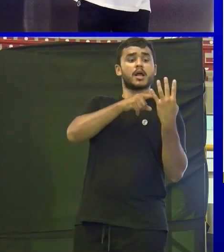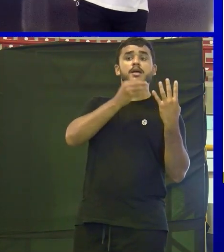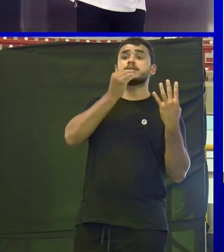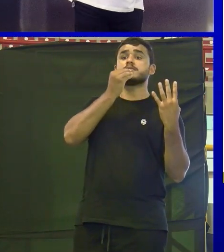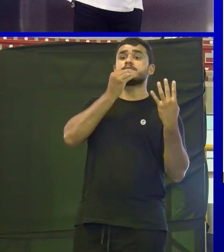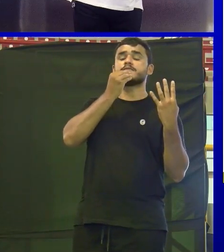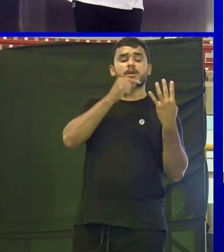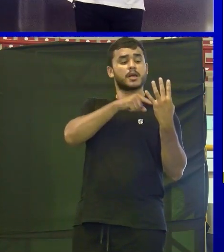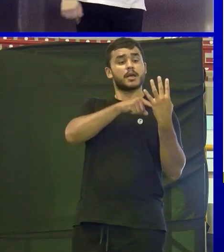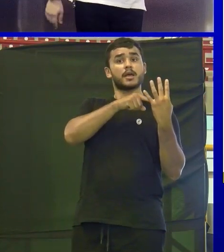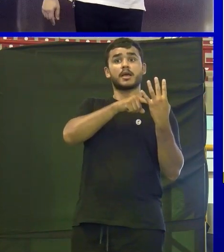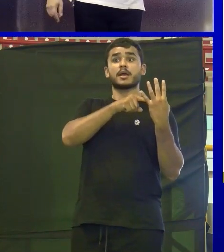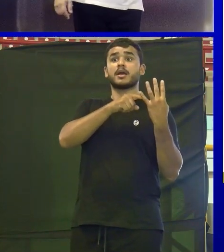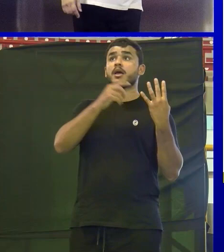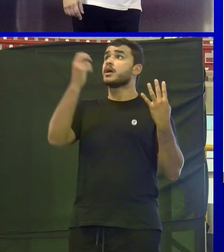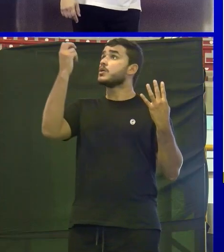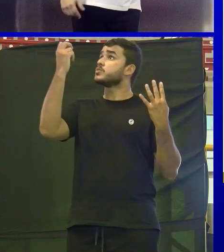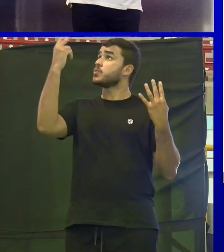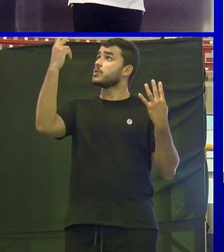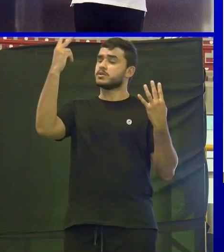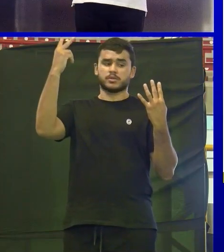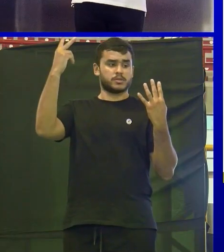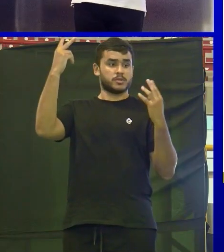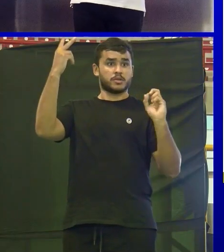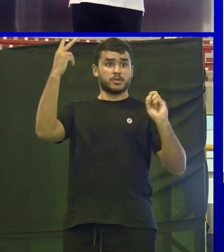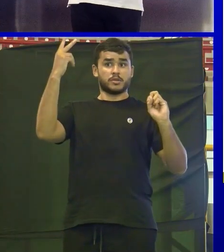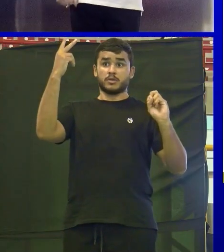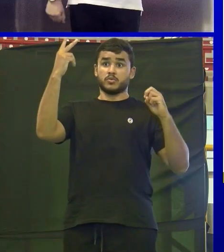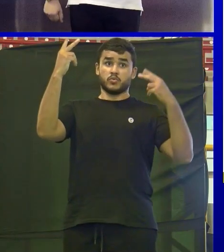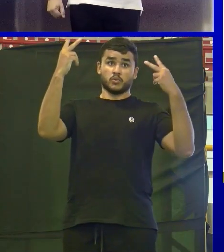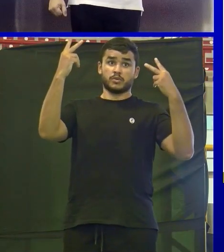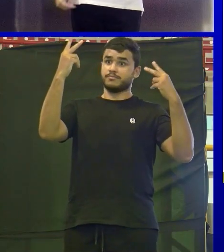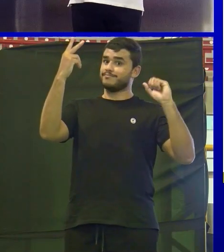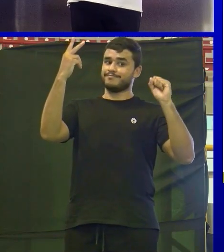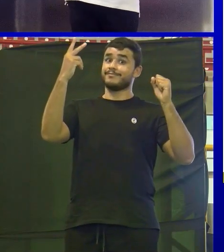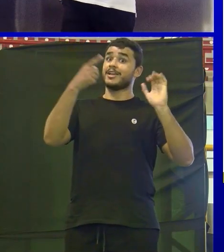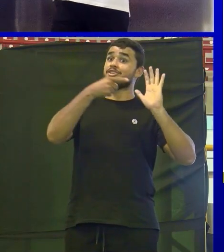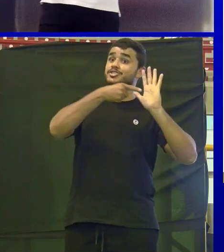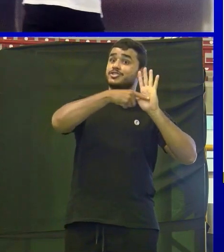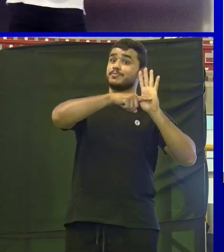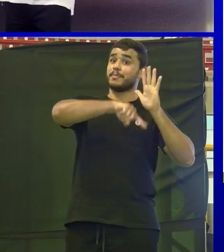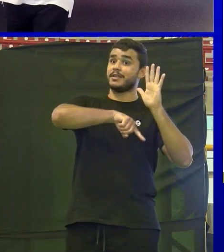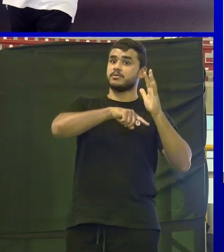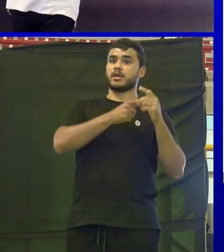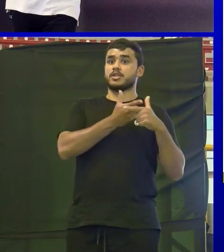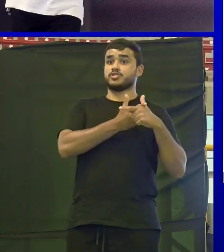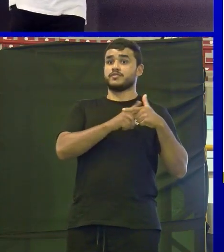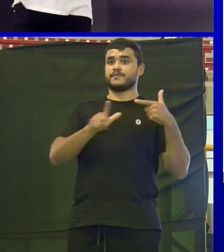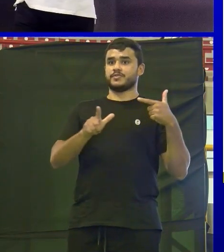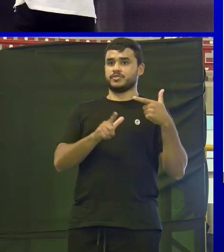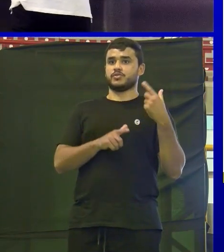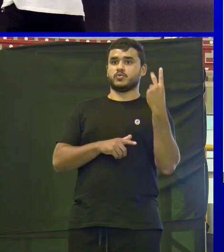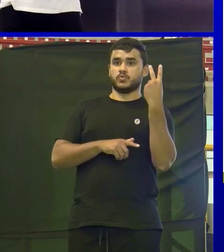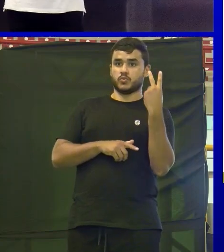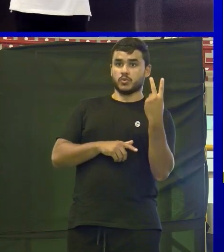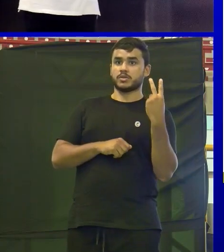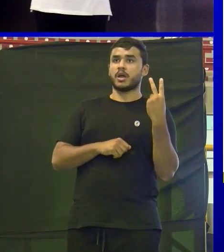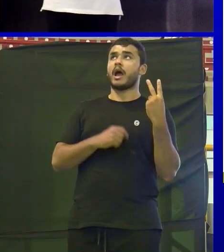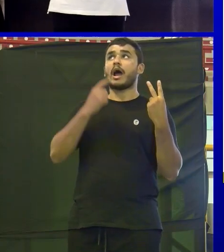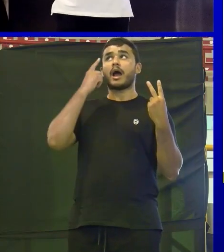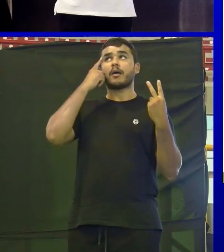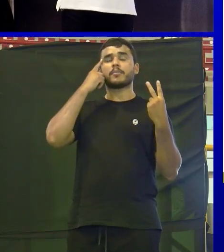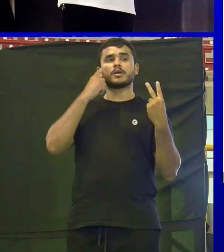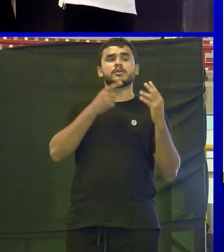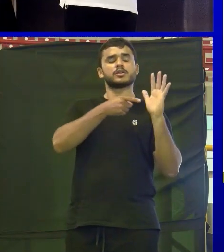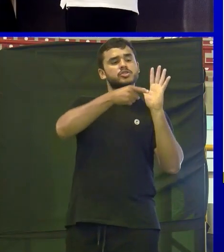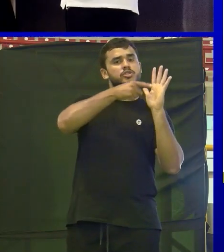virar 2 de forma proporcional? Eu dividi por 2. Ora, se eu dividir por 2 uma grandeza,